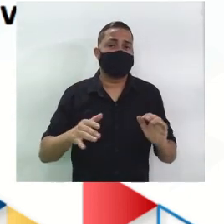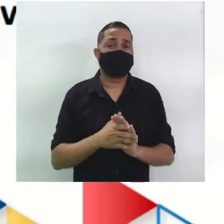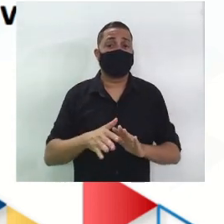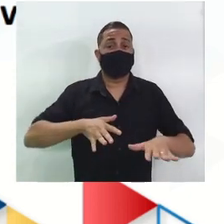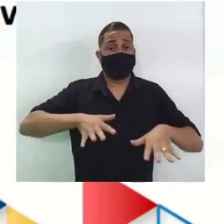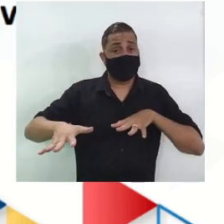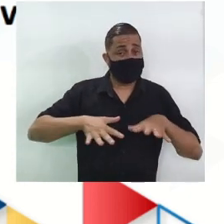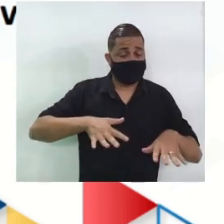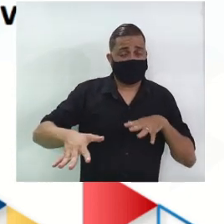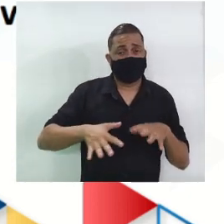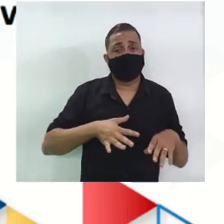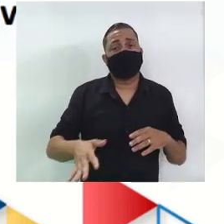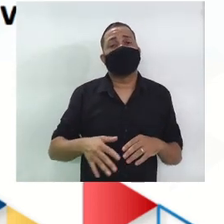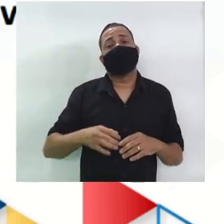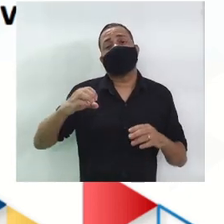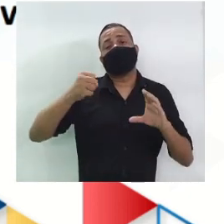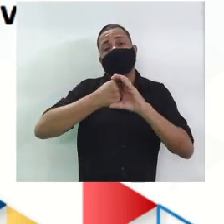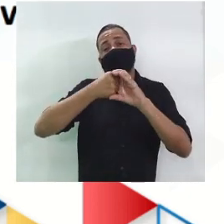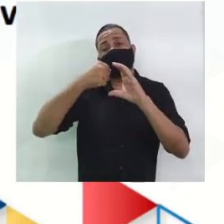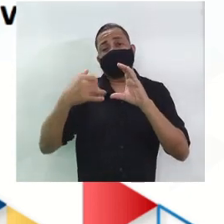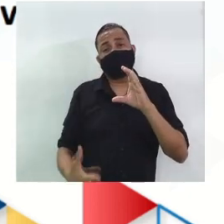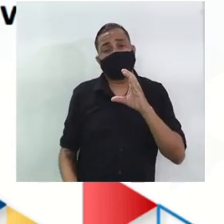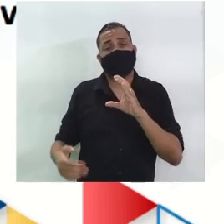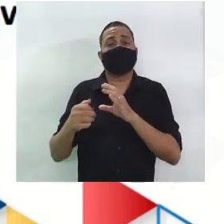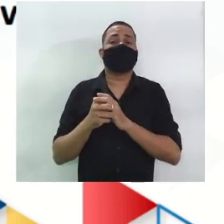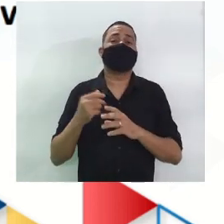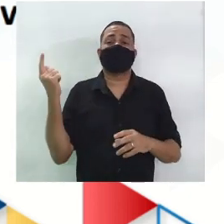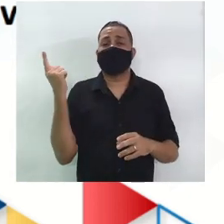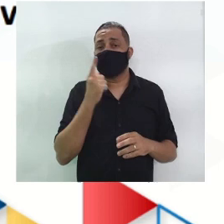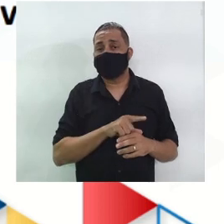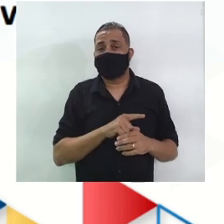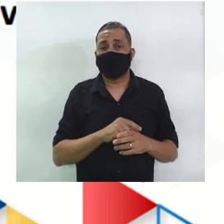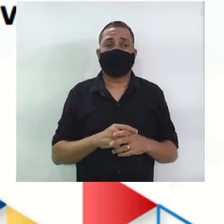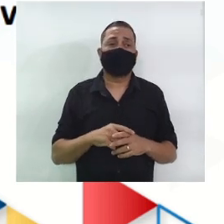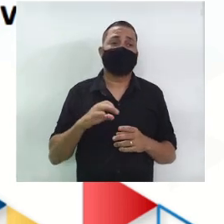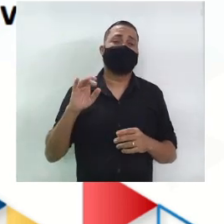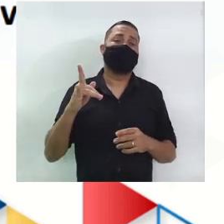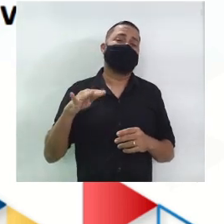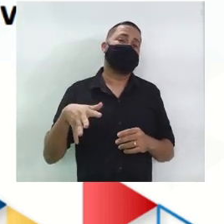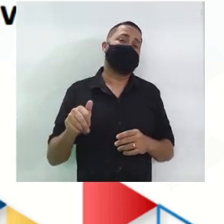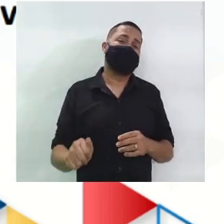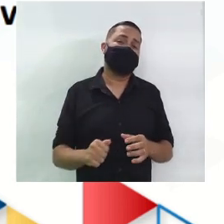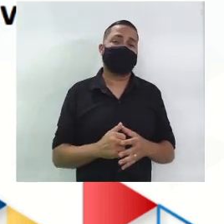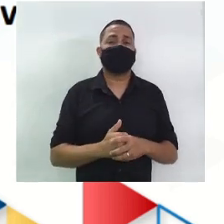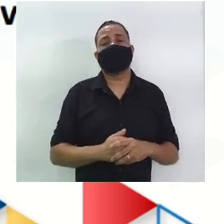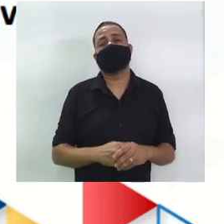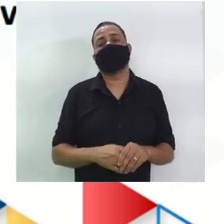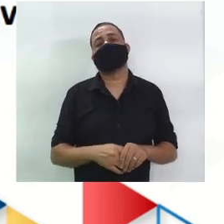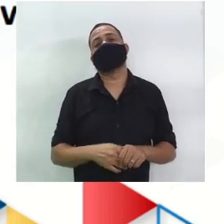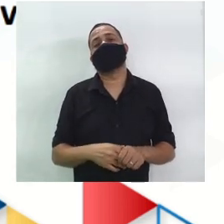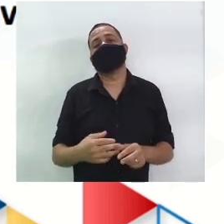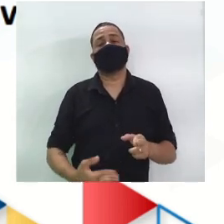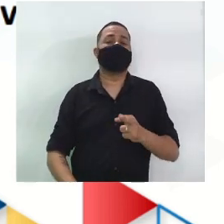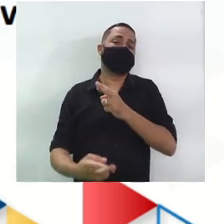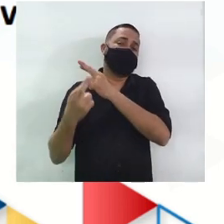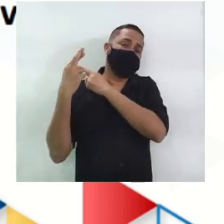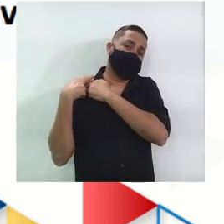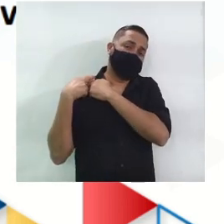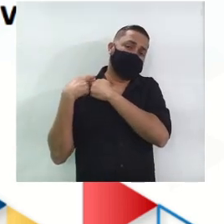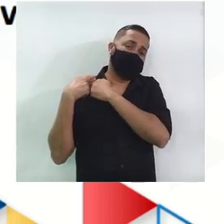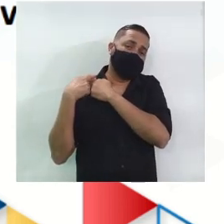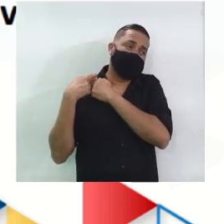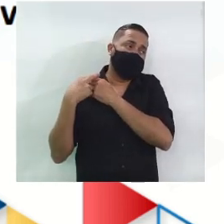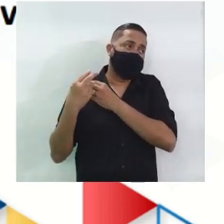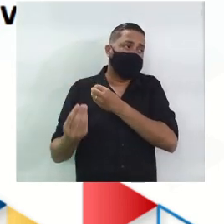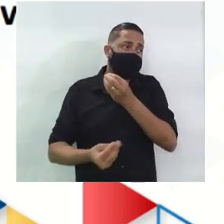O movimento se caracteriza por considerar Krishna, como nós vimos, certa representação dele,